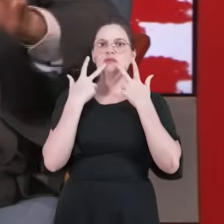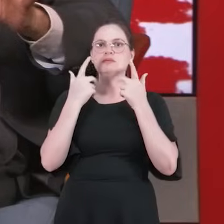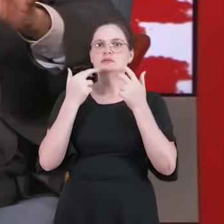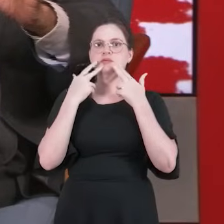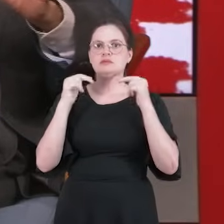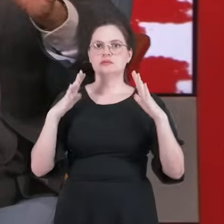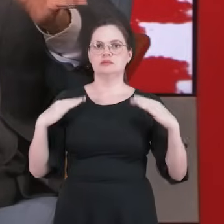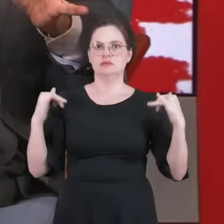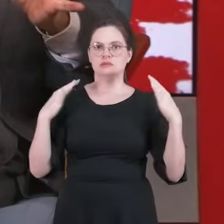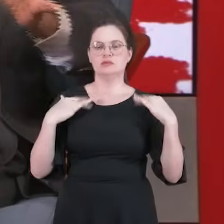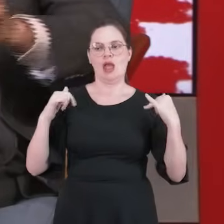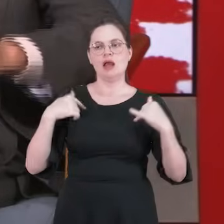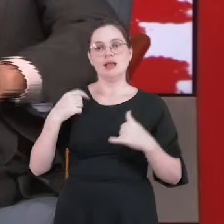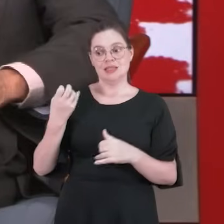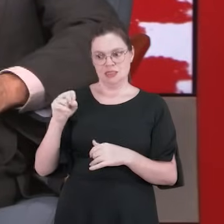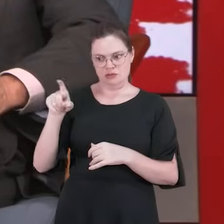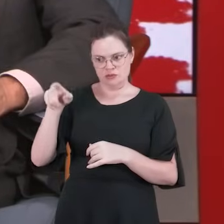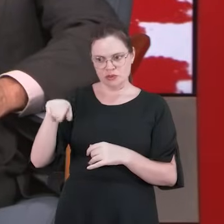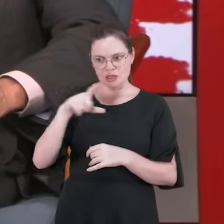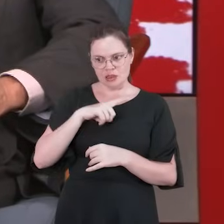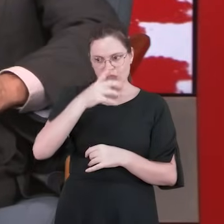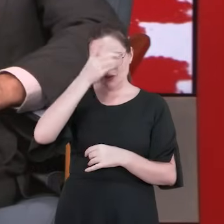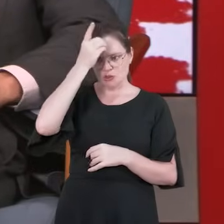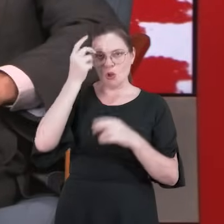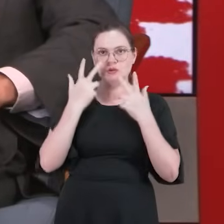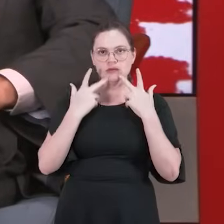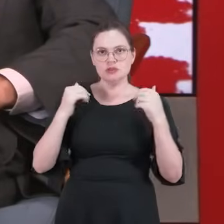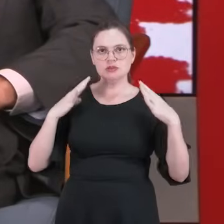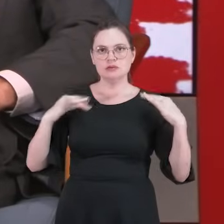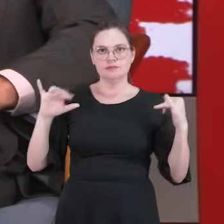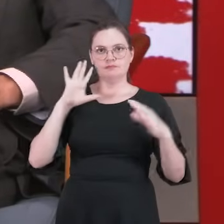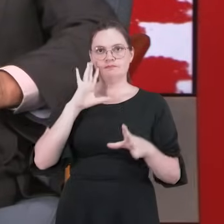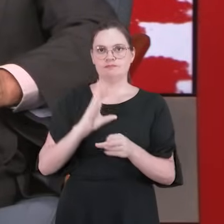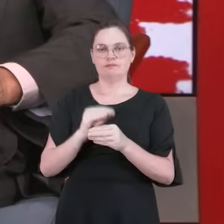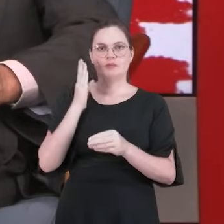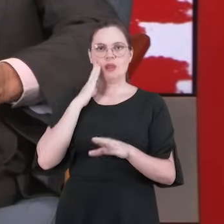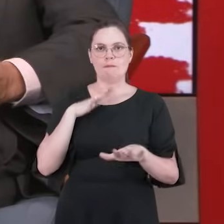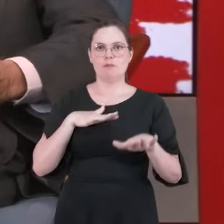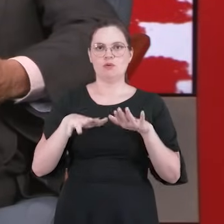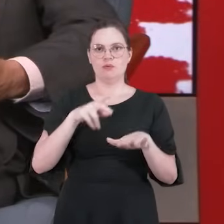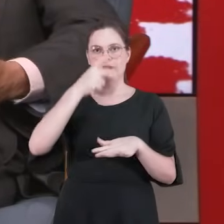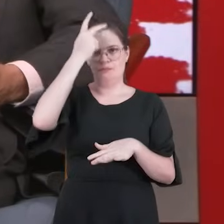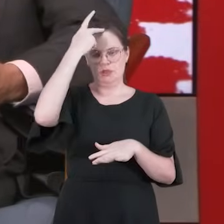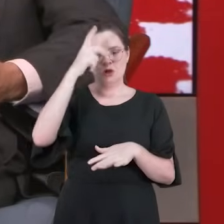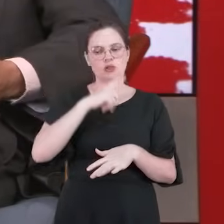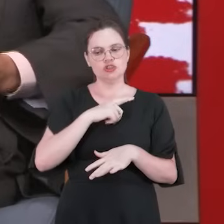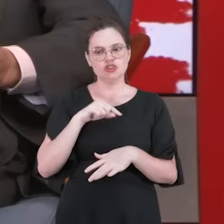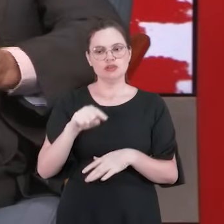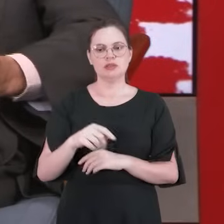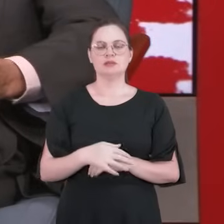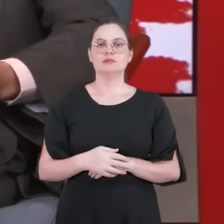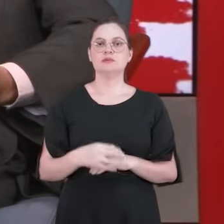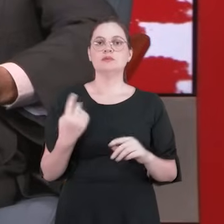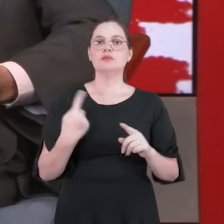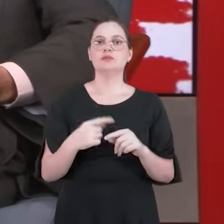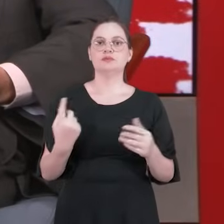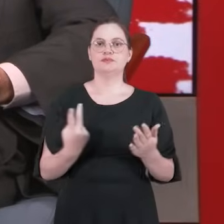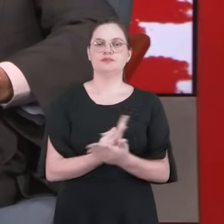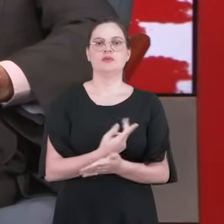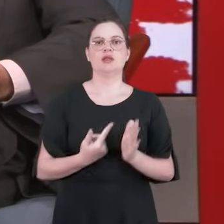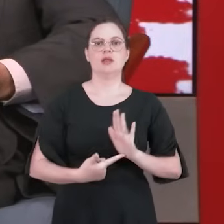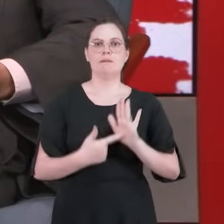era a identificação plena do movimento pentecostal, isso por causa da citação